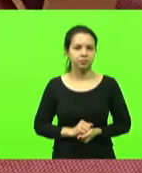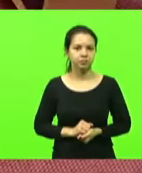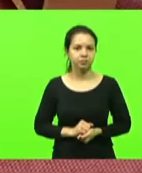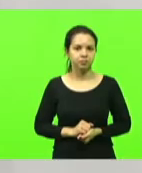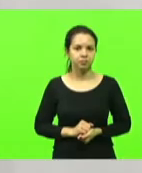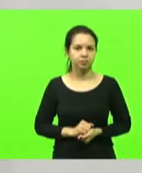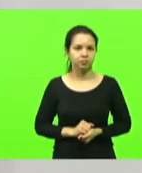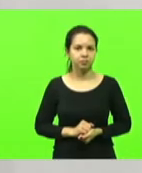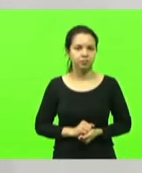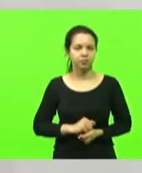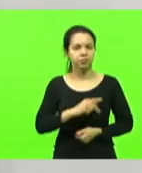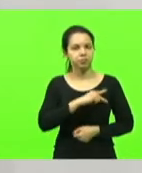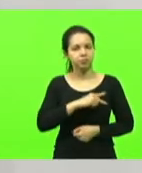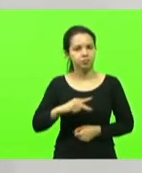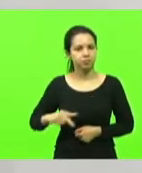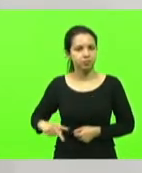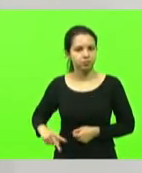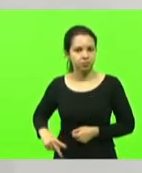Senhor presidente,